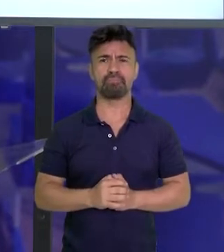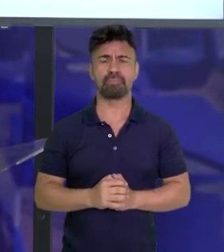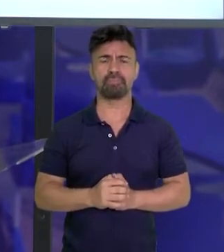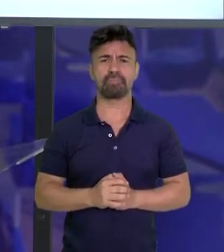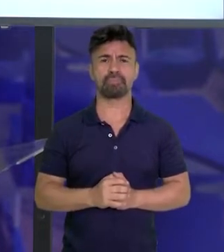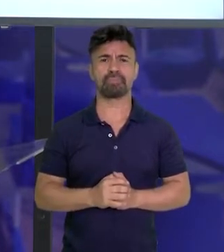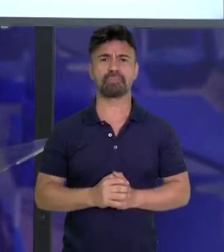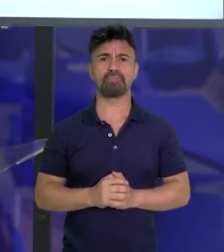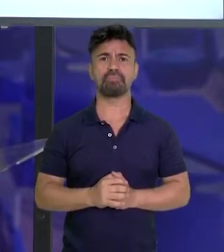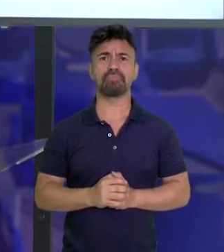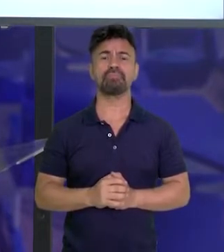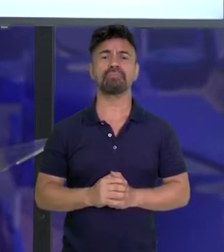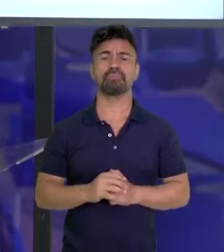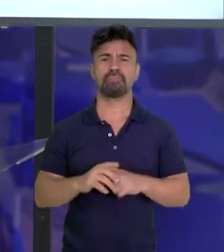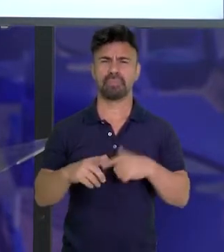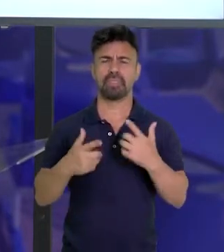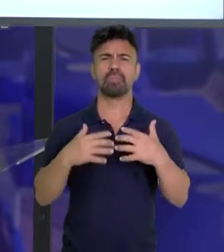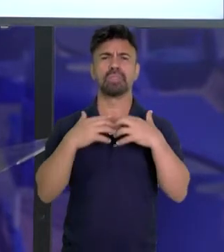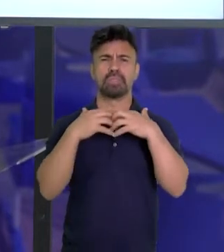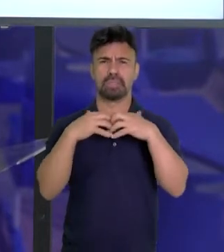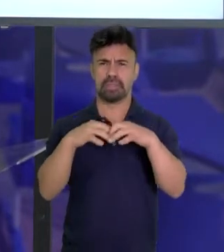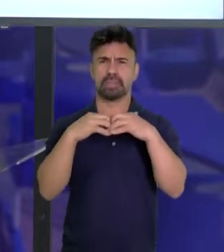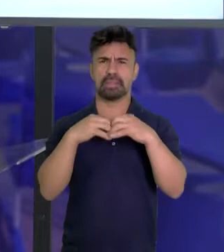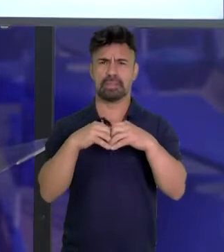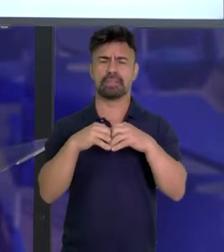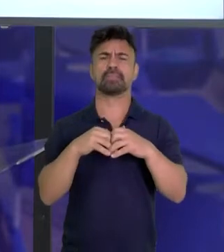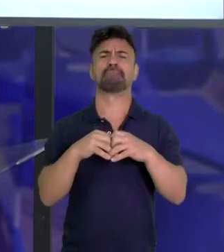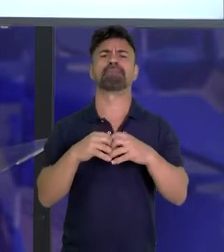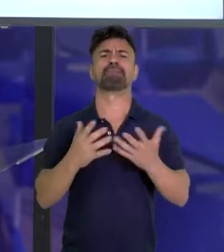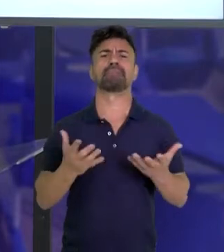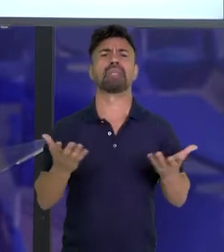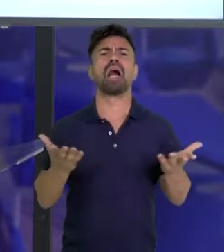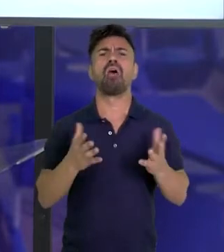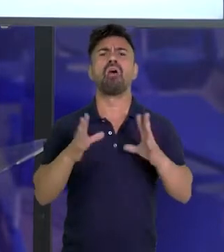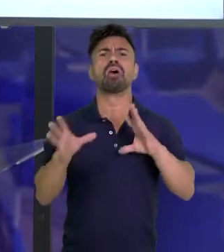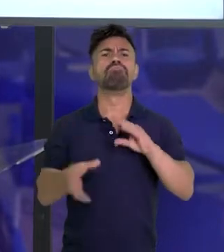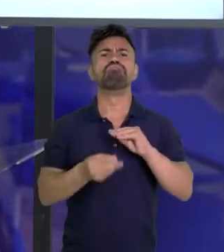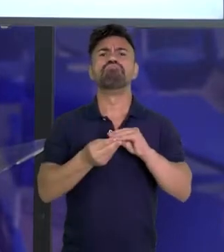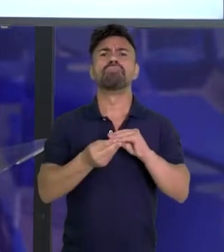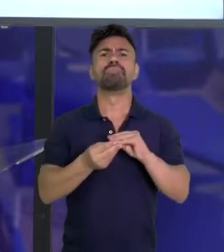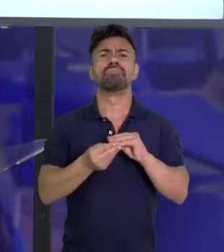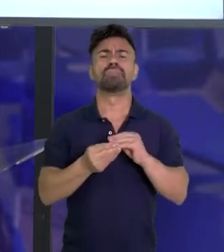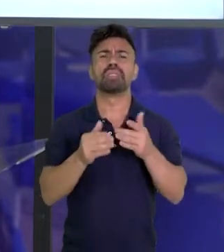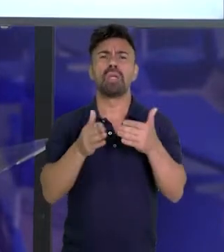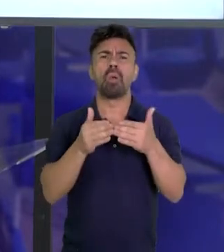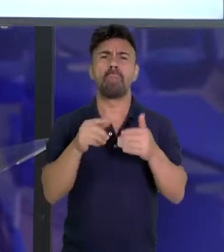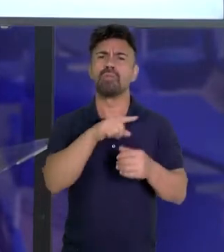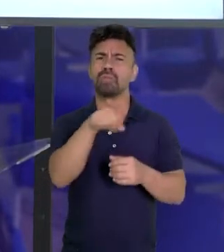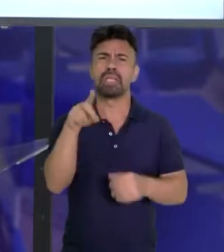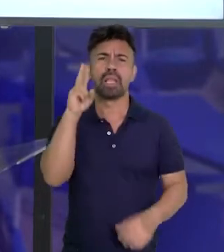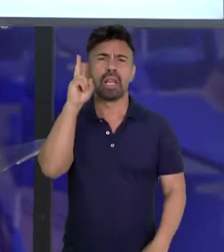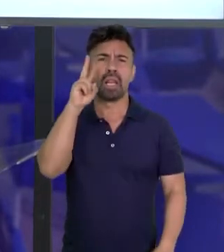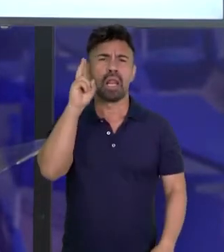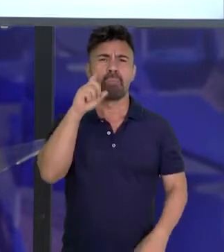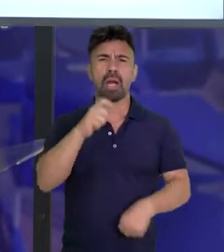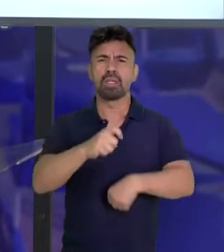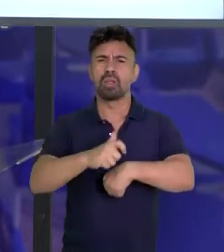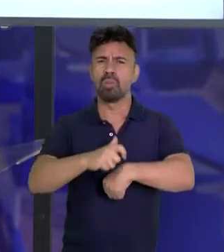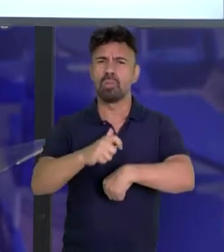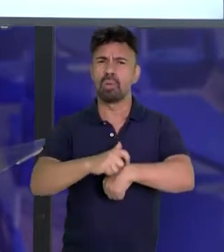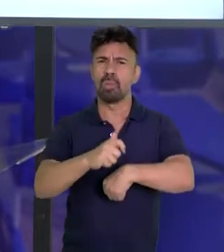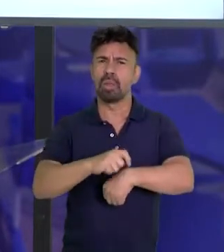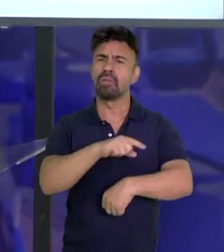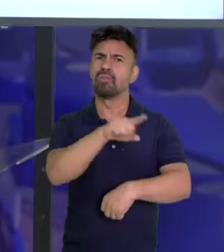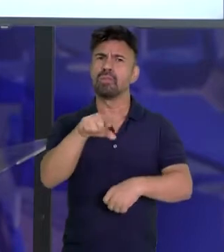Pessoal, depois desse exercício de reflexão, o que a gente pode concluir, e aqui eu peço que vocês lembrem de todos os momentos em que